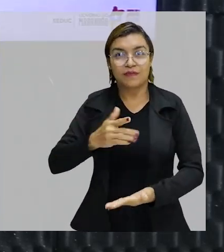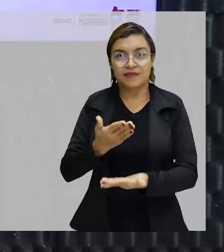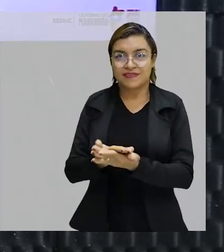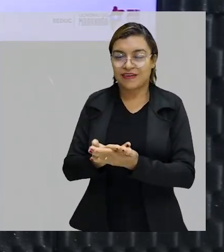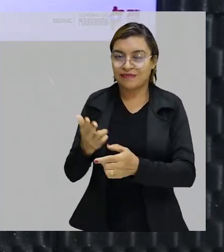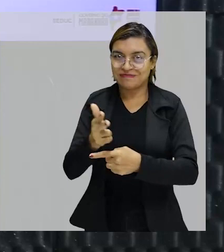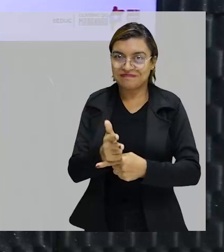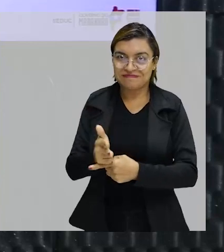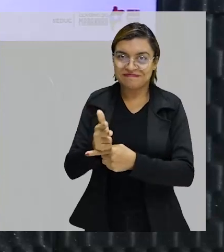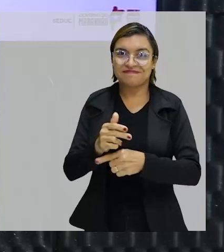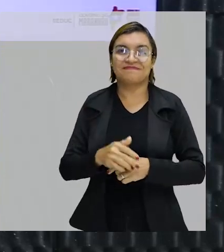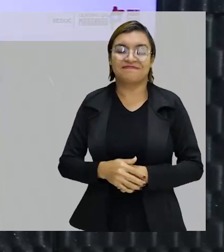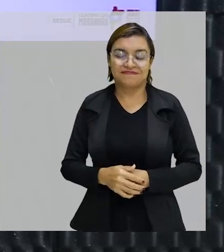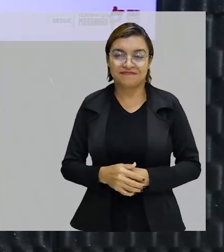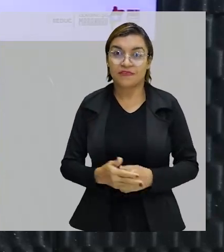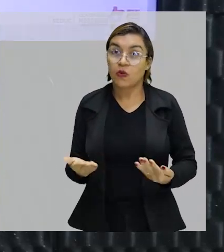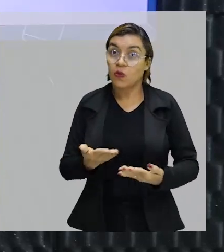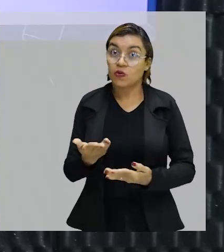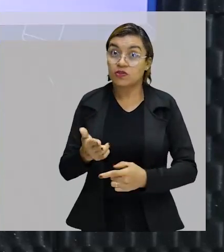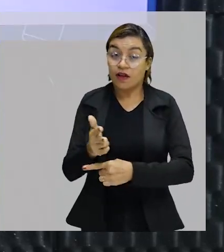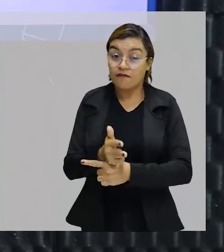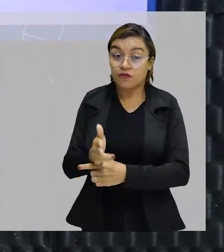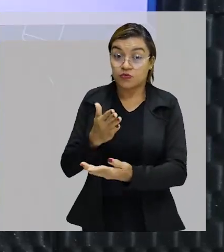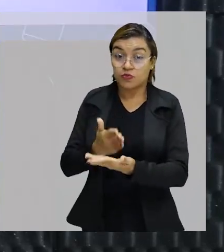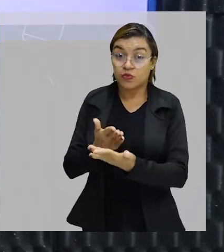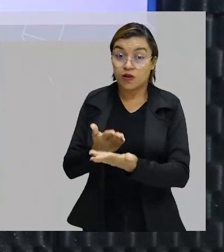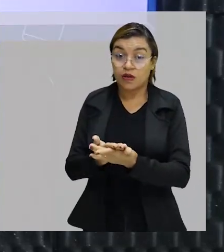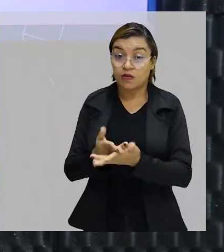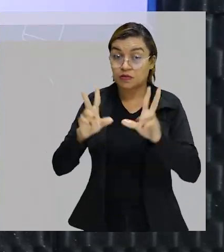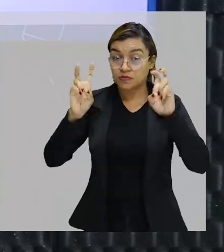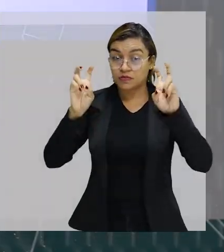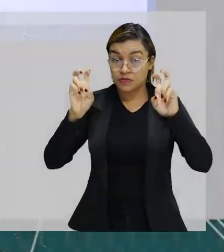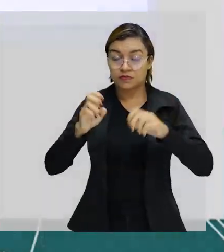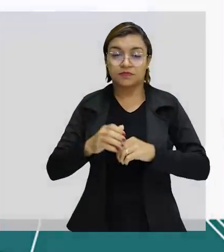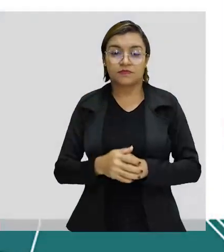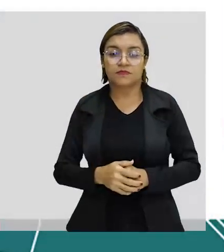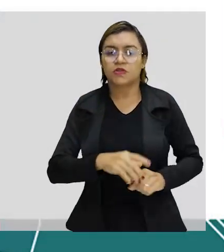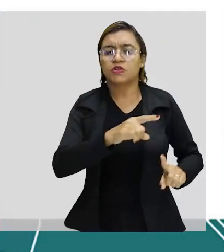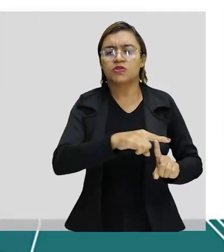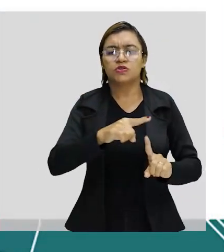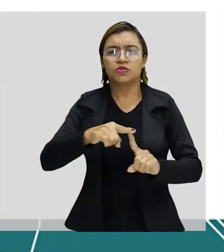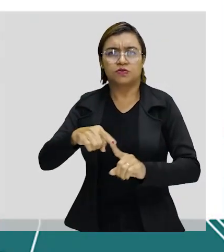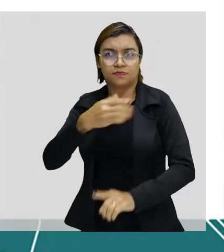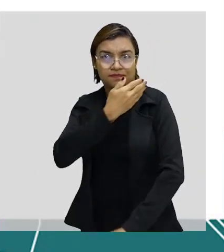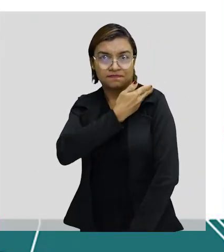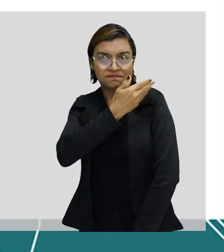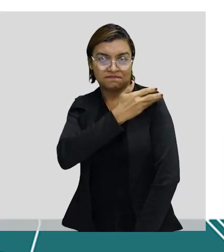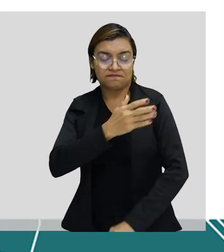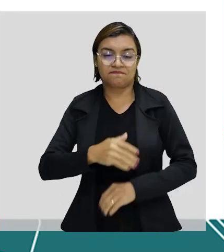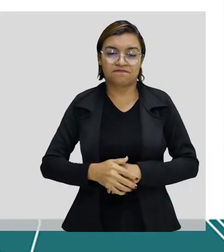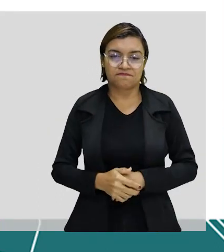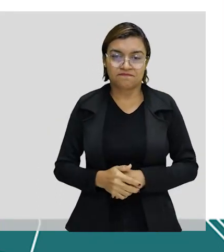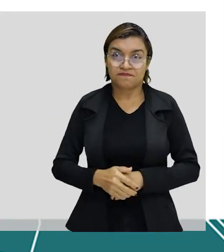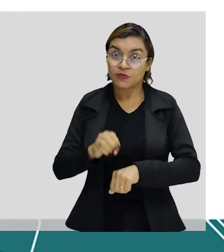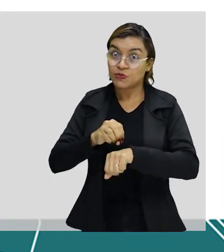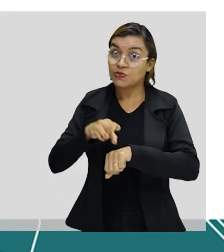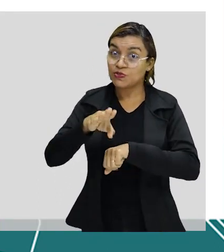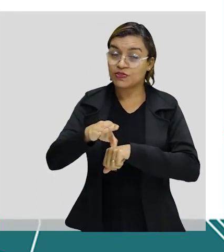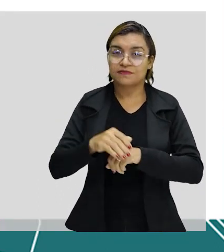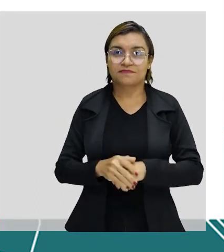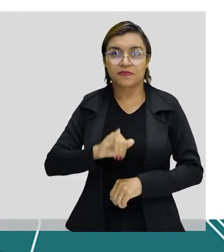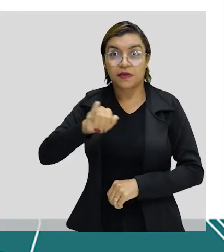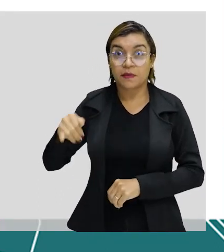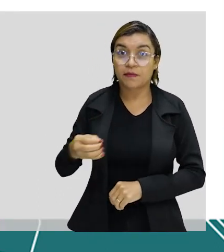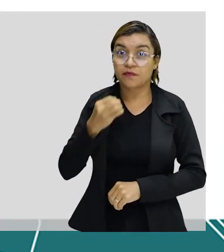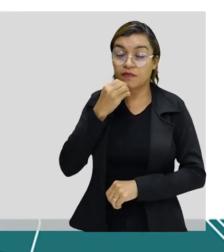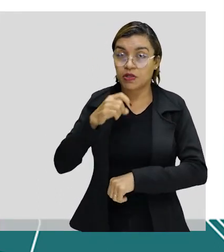E nessa nossa videoaula de hoje, a gente vai falar sobre o tema tipos de preconceito. Então eu vou te dar uma dica. Aproveita